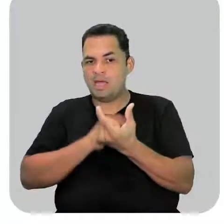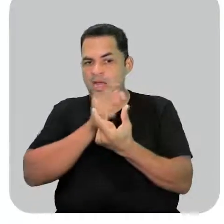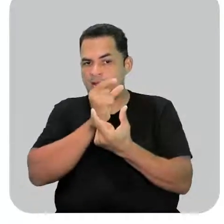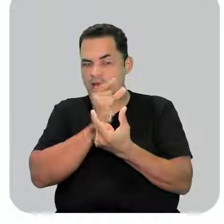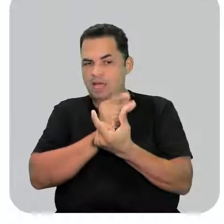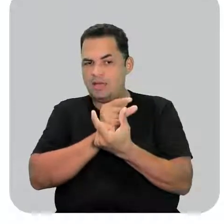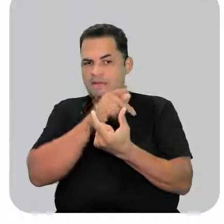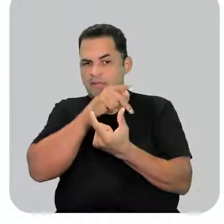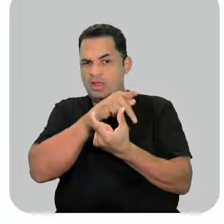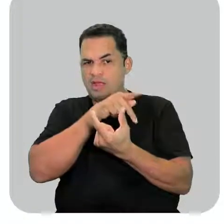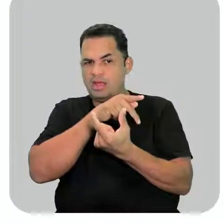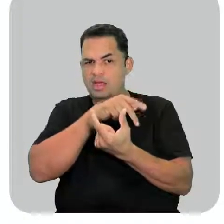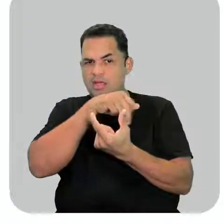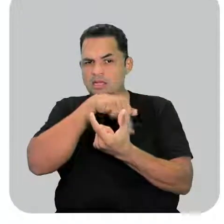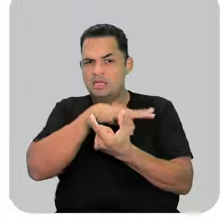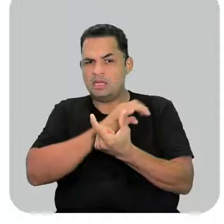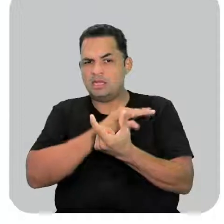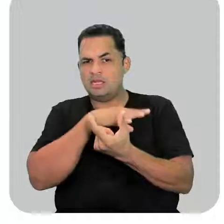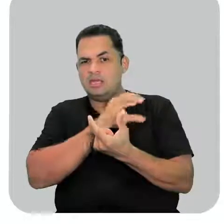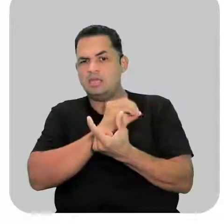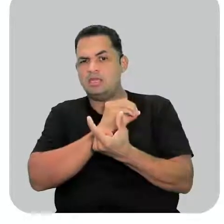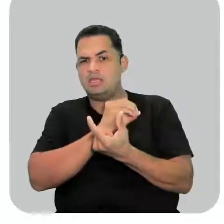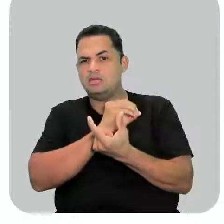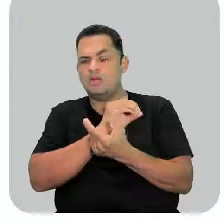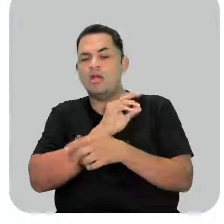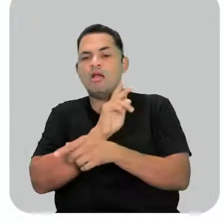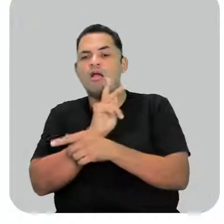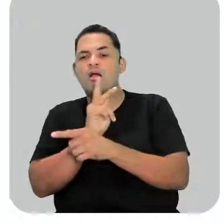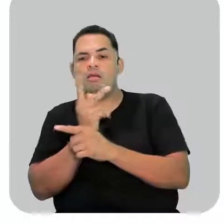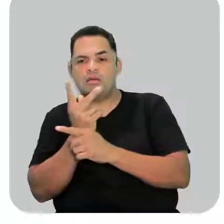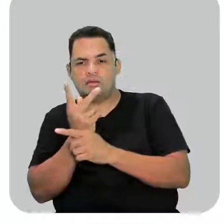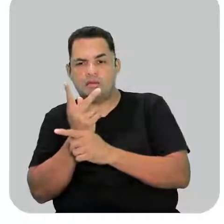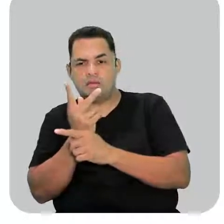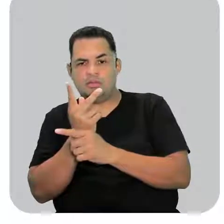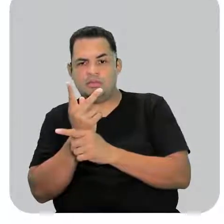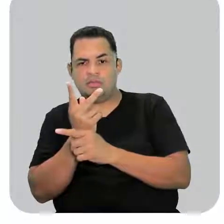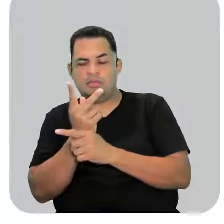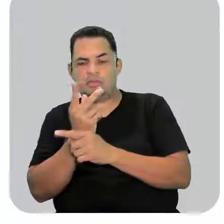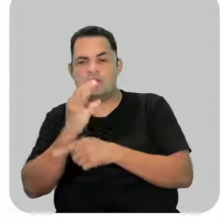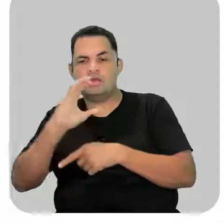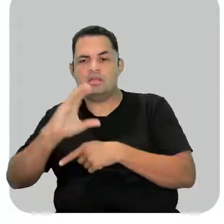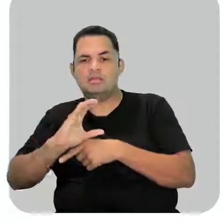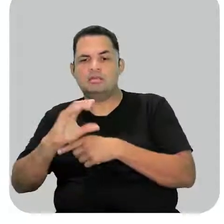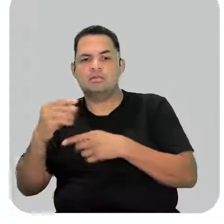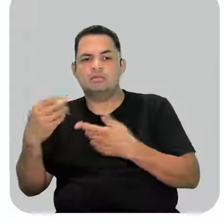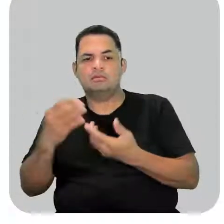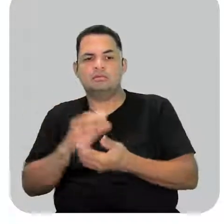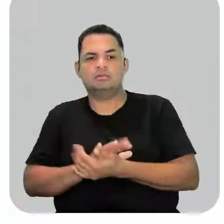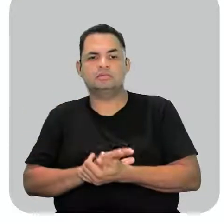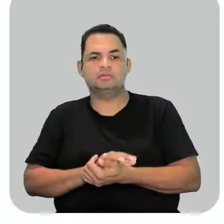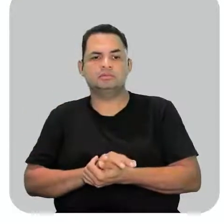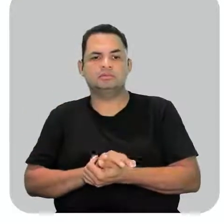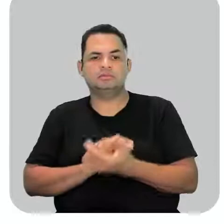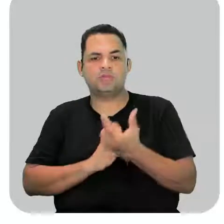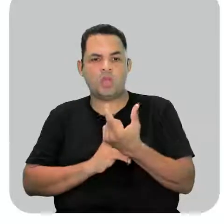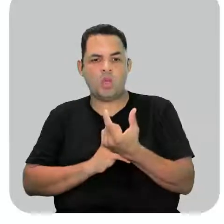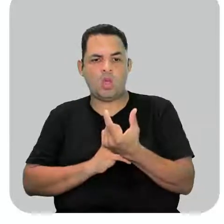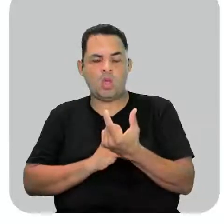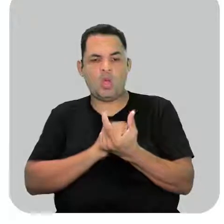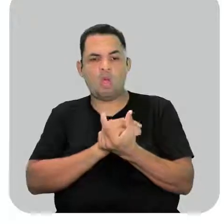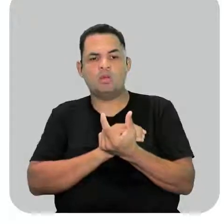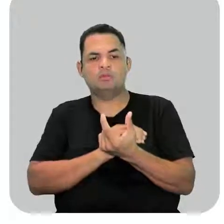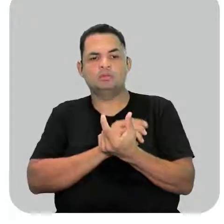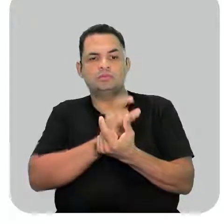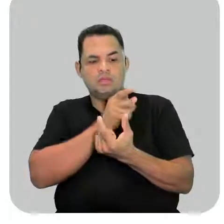ao nome do hidrocarboneto ligado à função nitro. Então, ficaria nome nitro aqui,